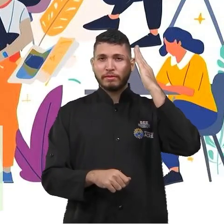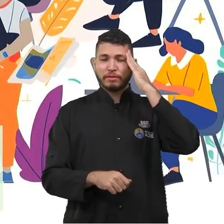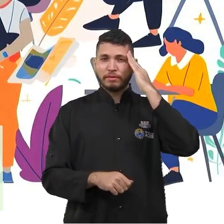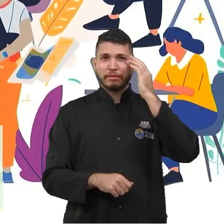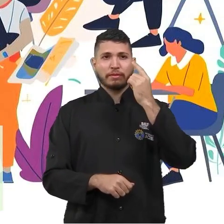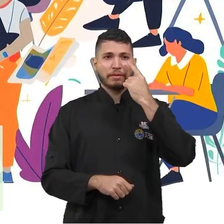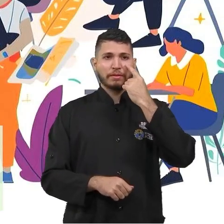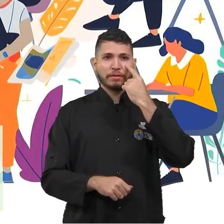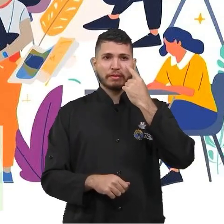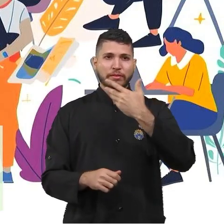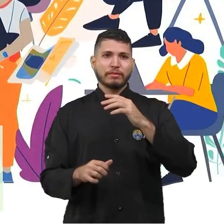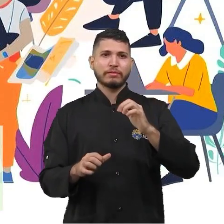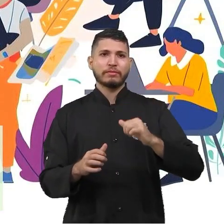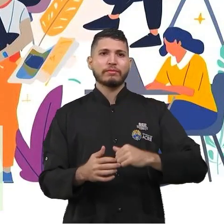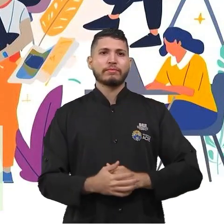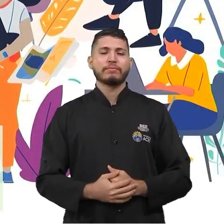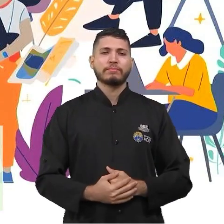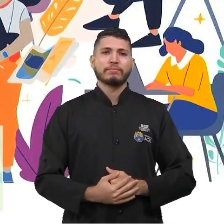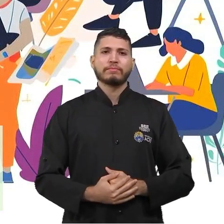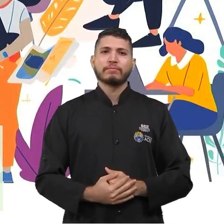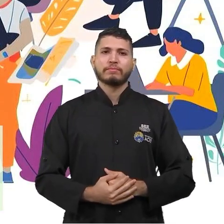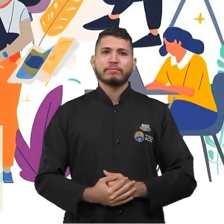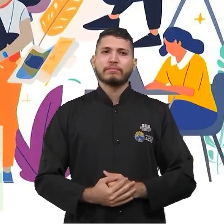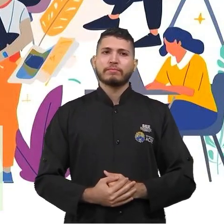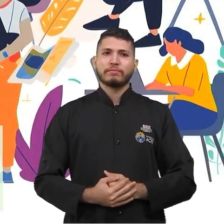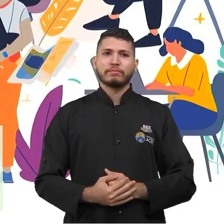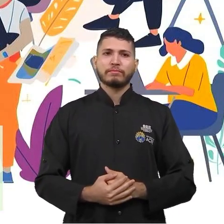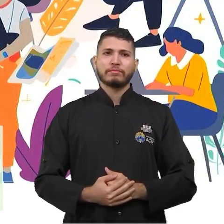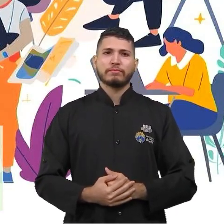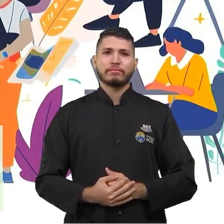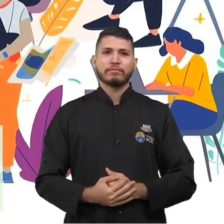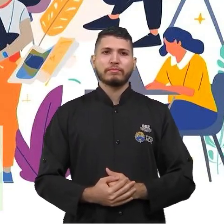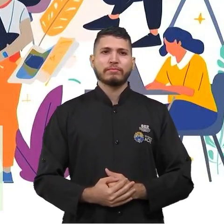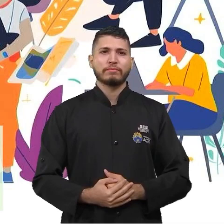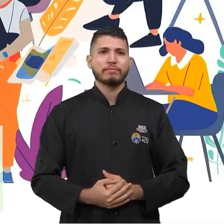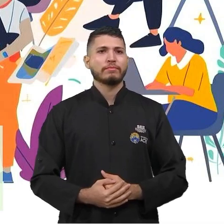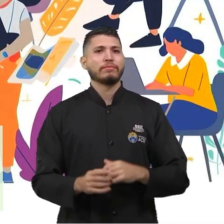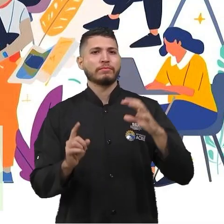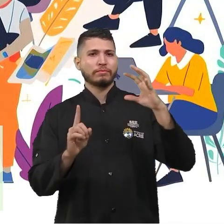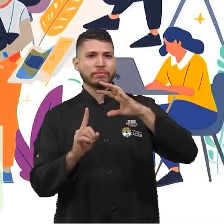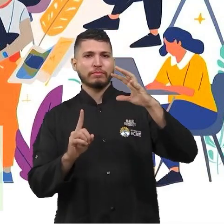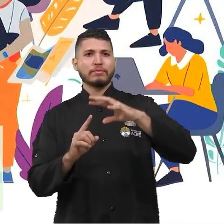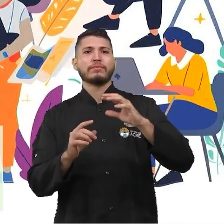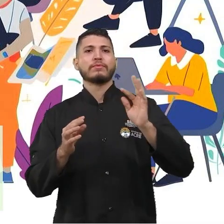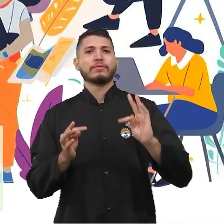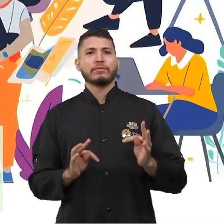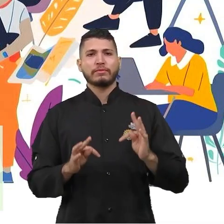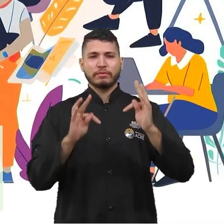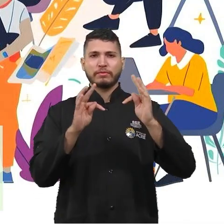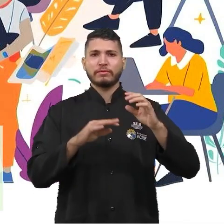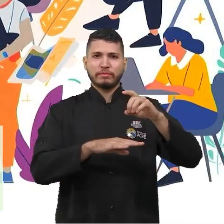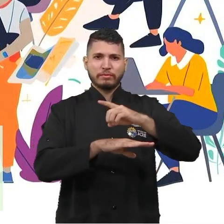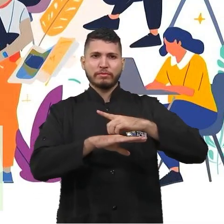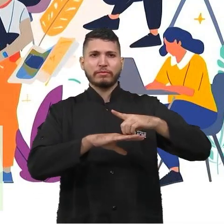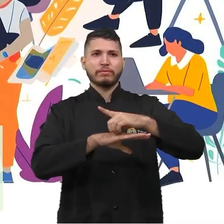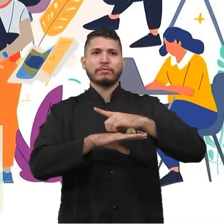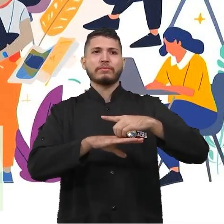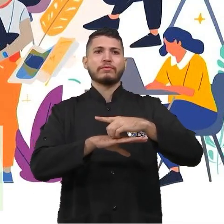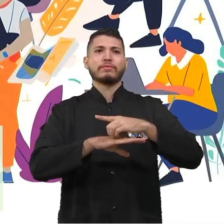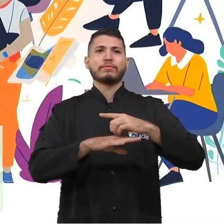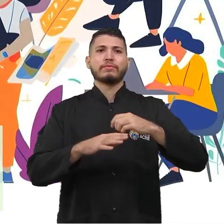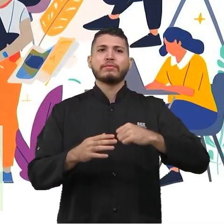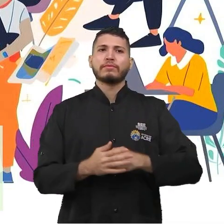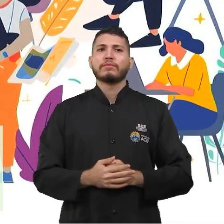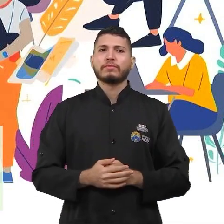só, essas mudanças, elas são impulsionadas pela tecnologia, pela digitalização